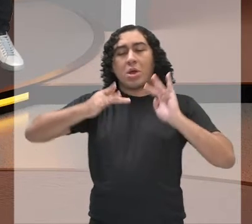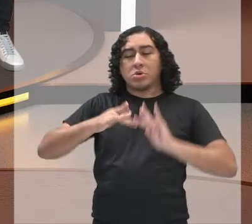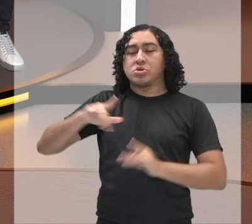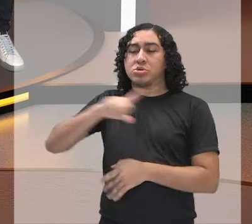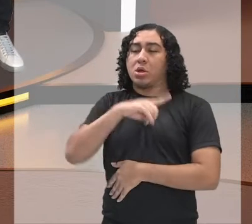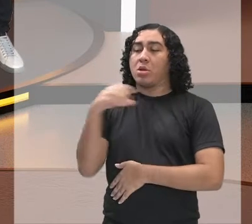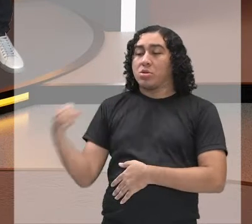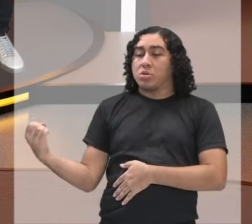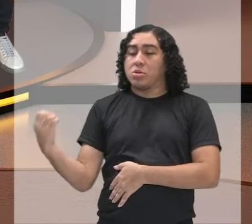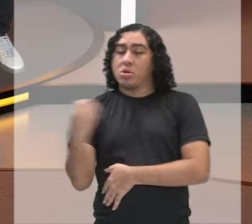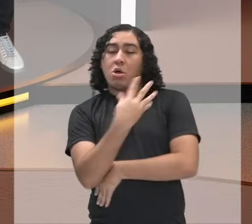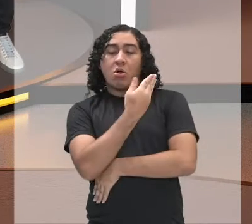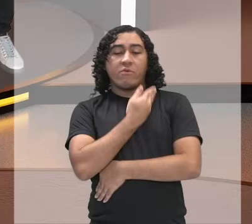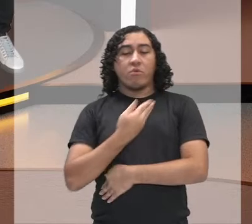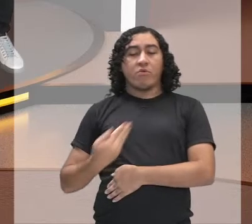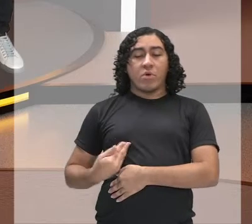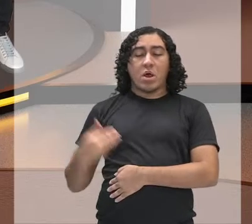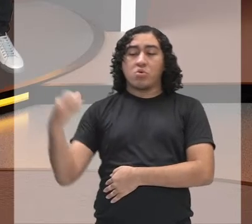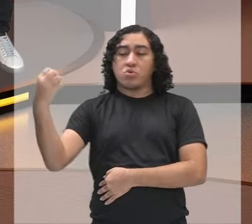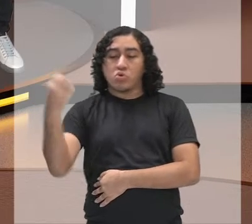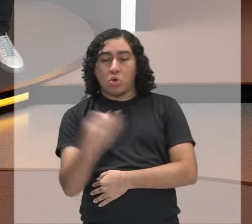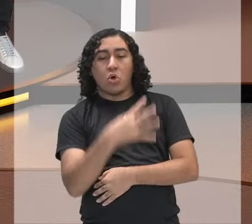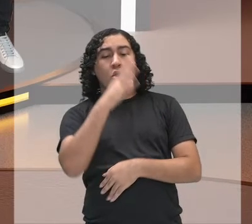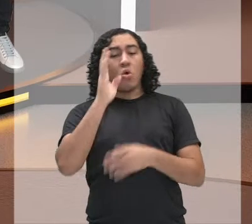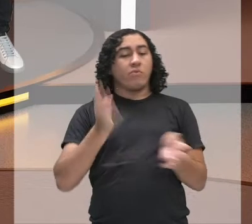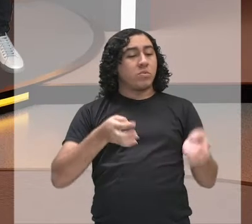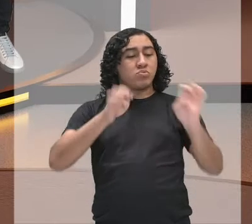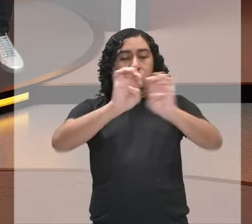nova governança e uma nova